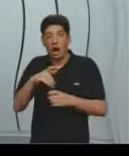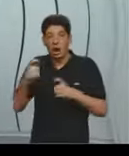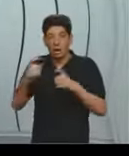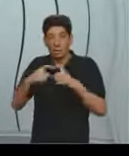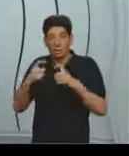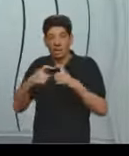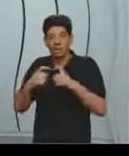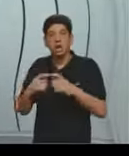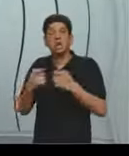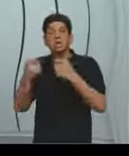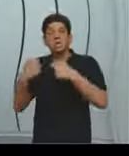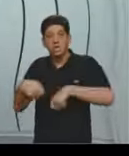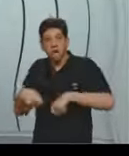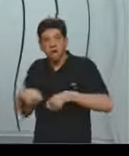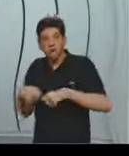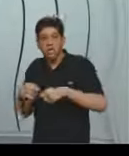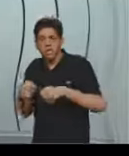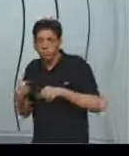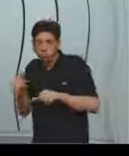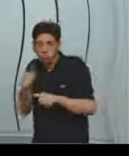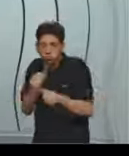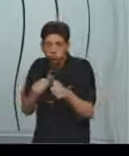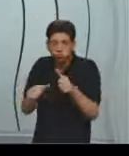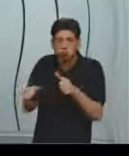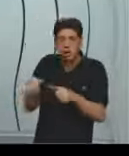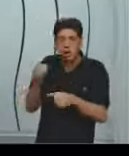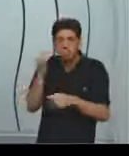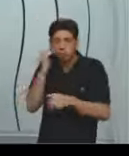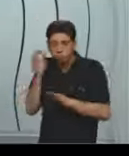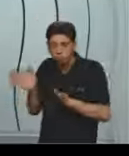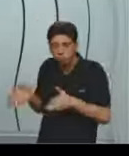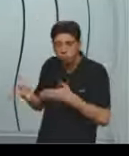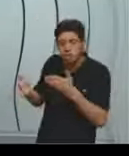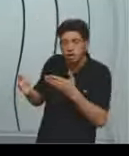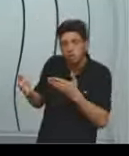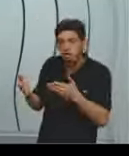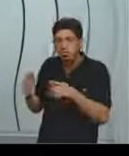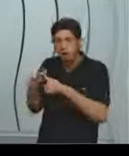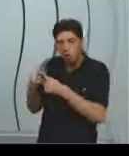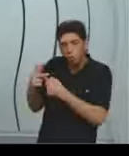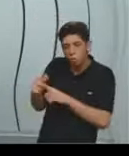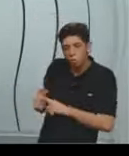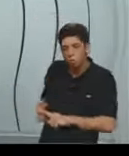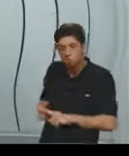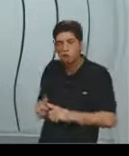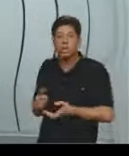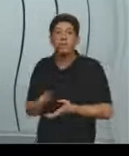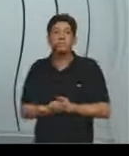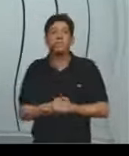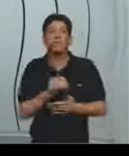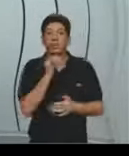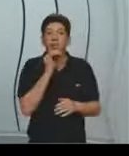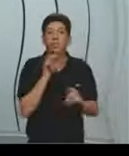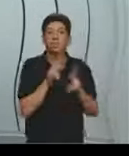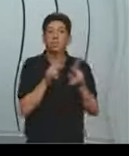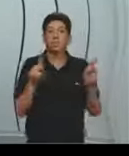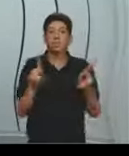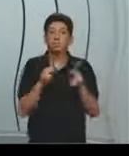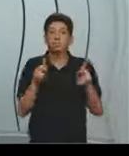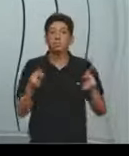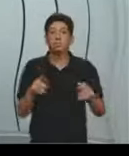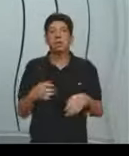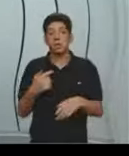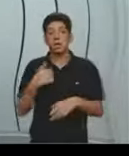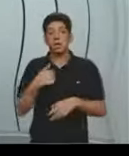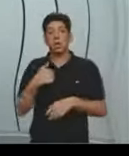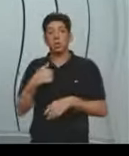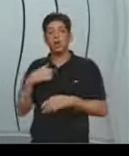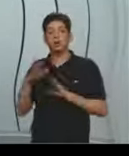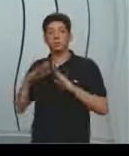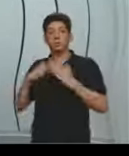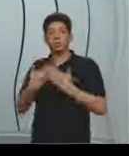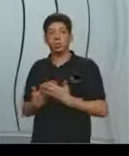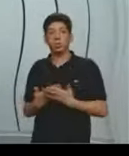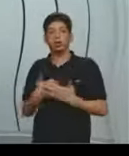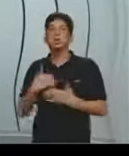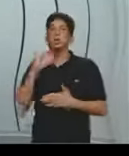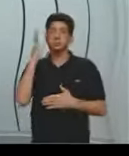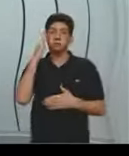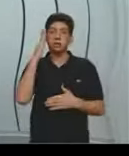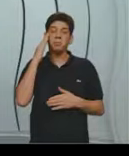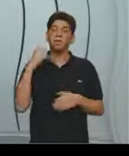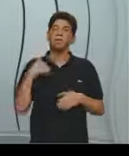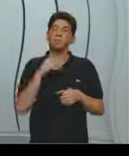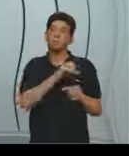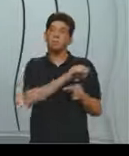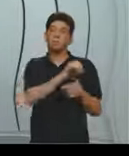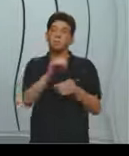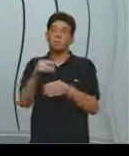médico ele tem ação política dele como médico da mesma forma o professor que você tem essa dimensão política Eu por exemplo na escola eu tenho sentimento outra coisa